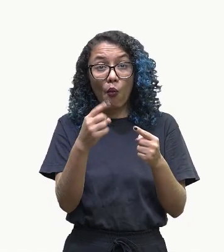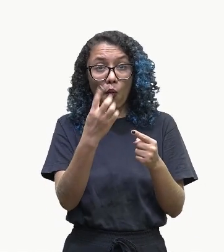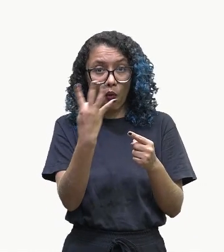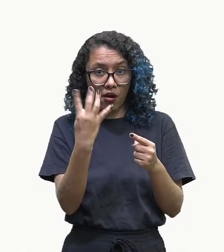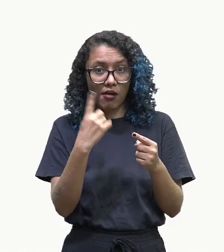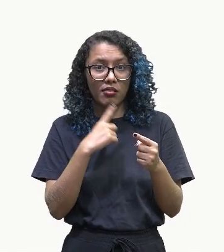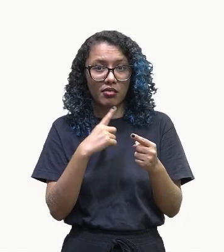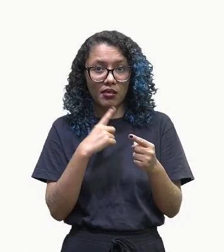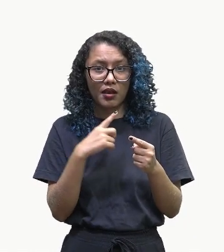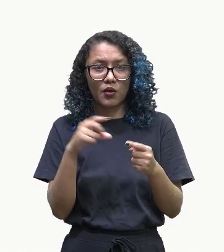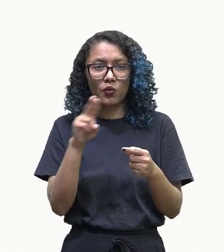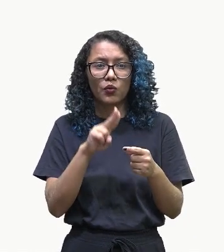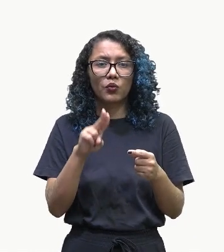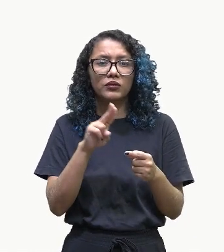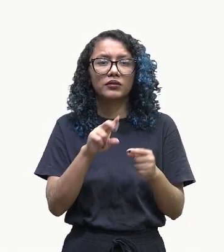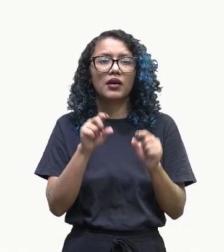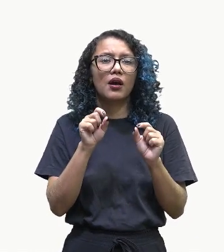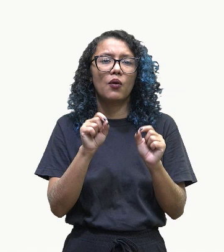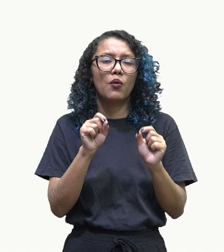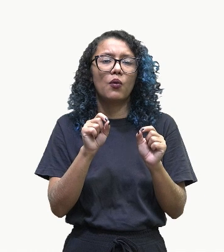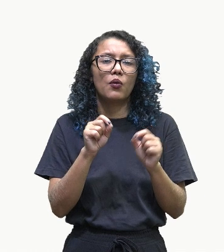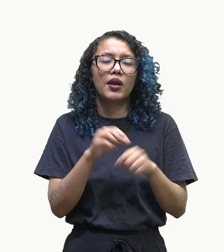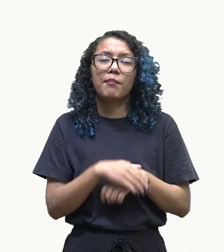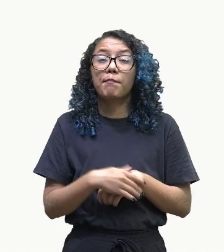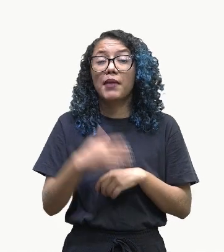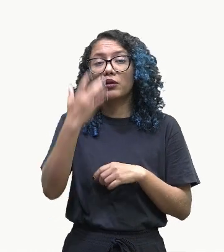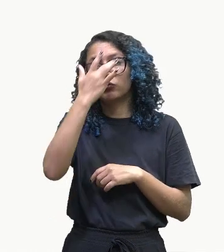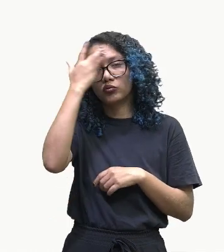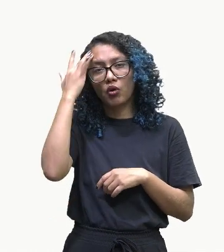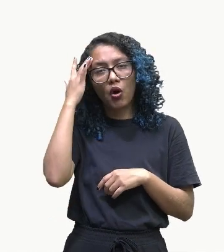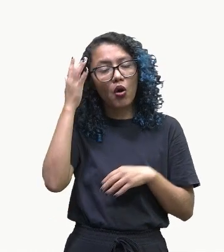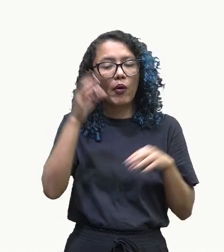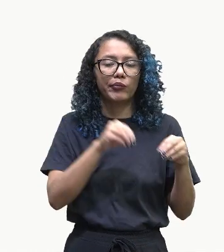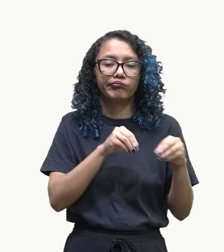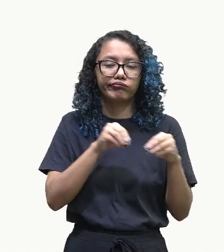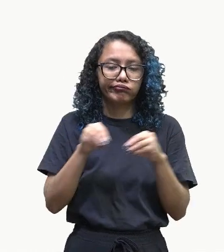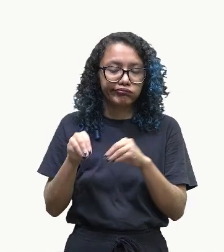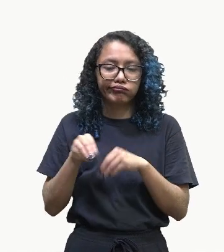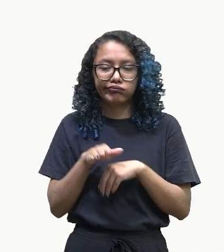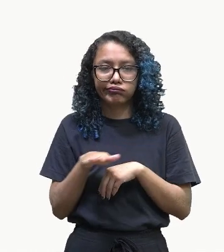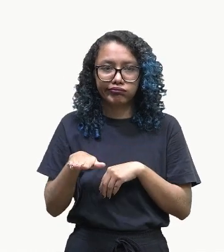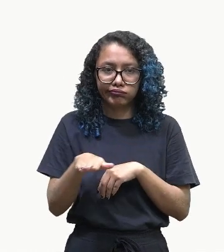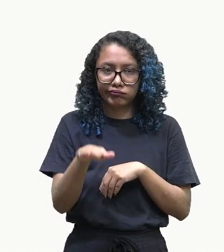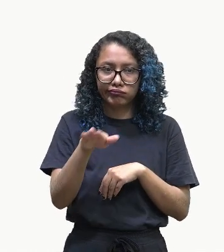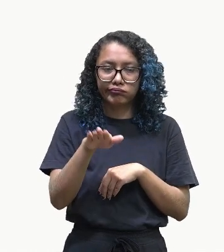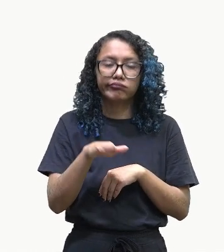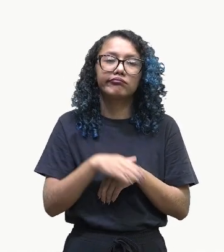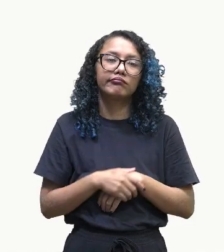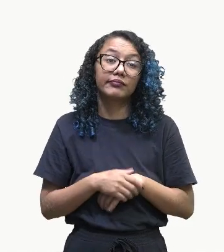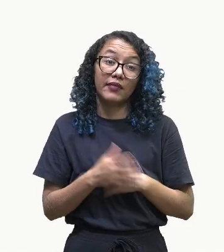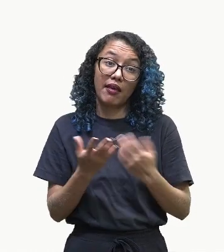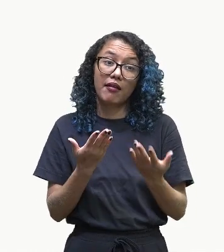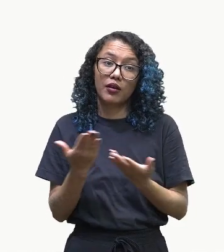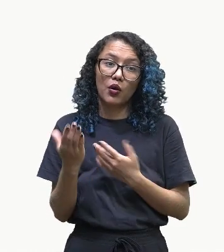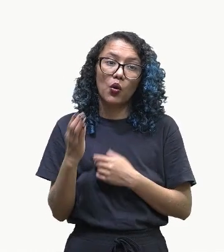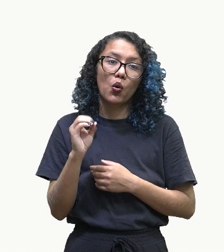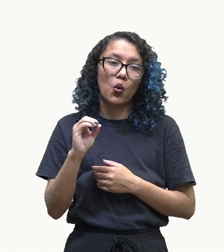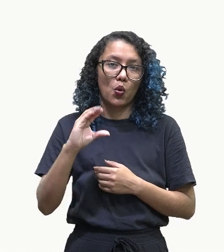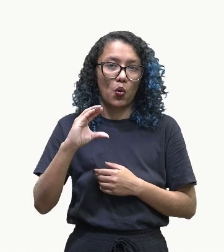de pessoas. Então, coche, nós temos aqui o carro, né? Então,